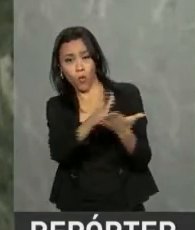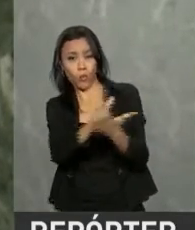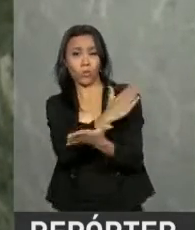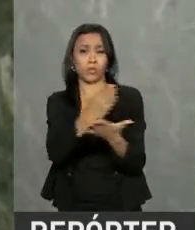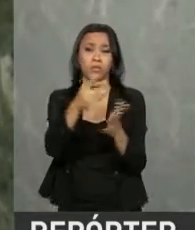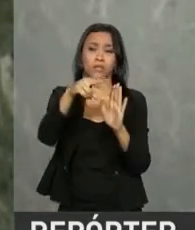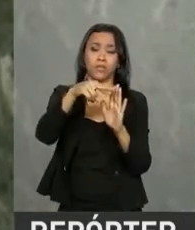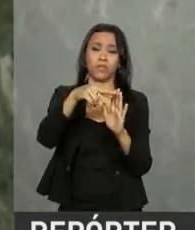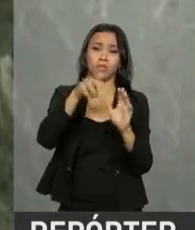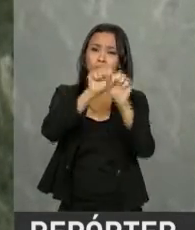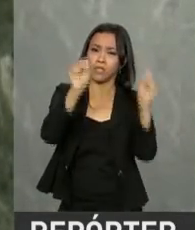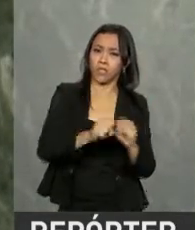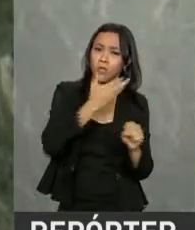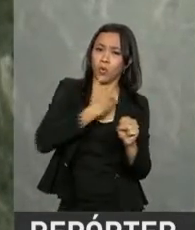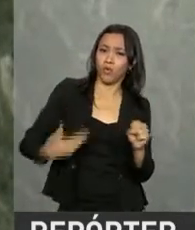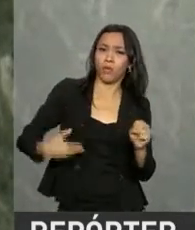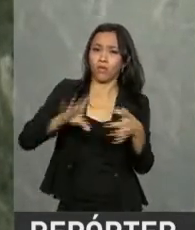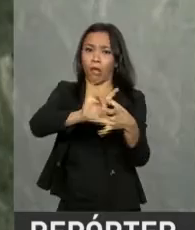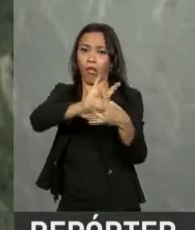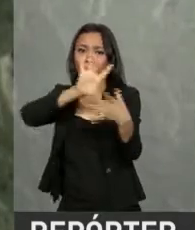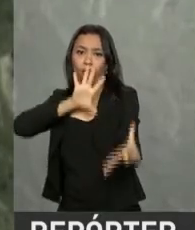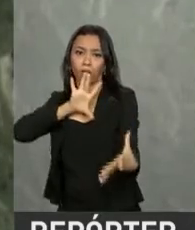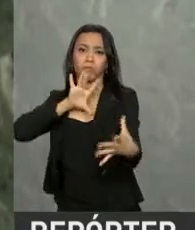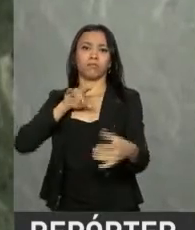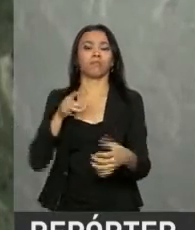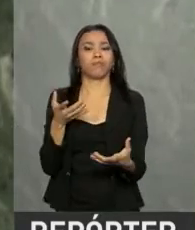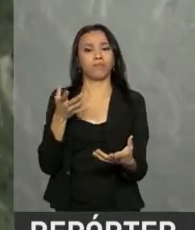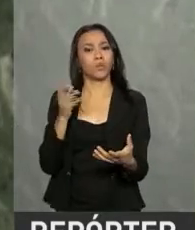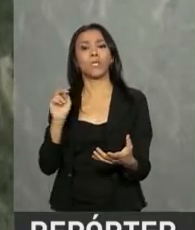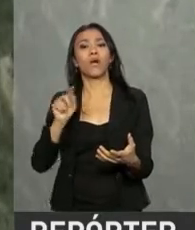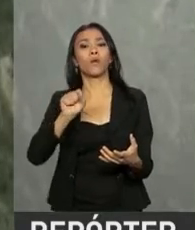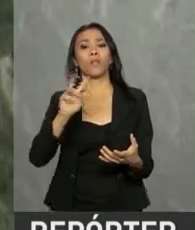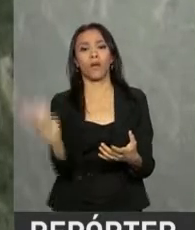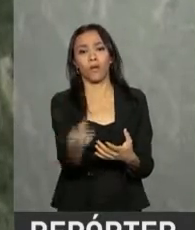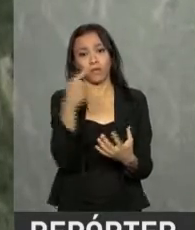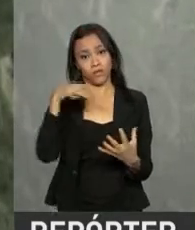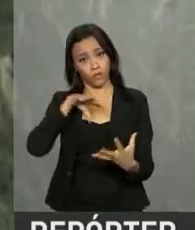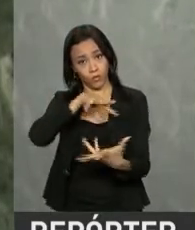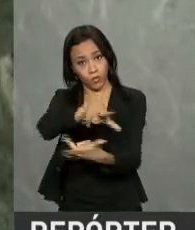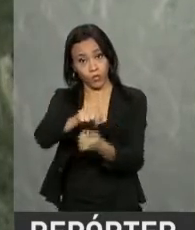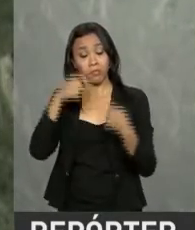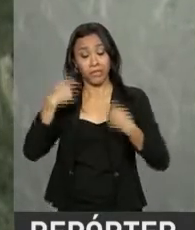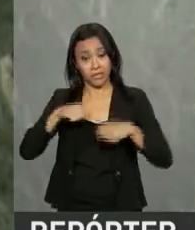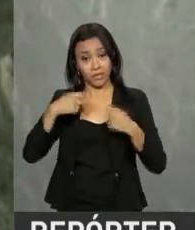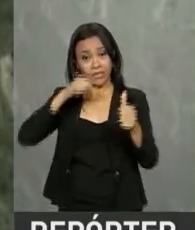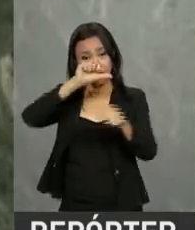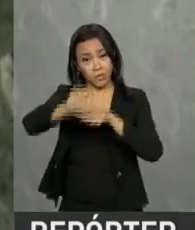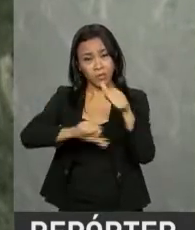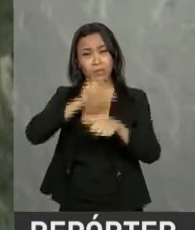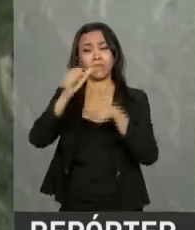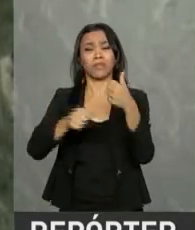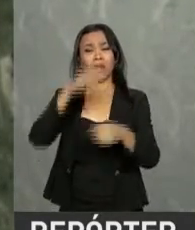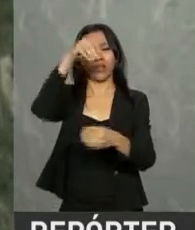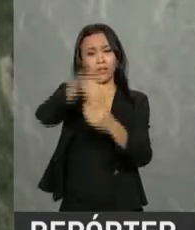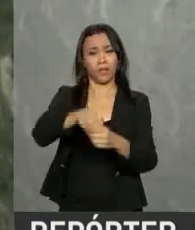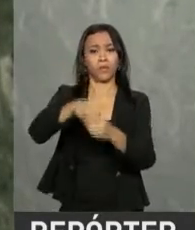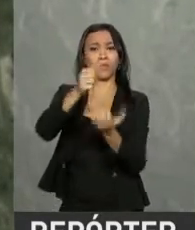envelhecidas, desconectadas da realidade. Há que reformar o Conselho de Segurança da